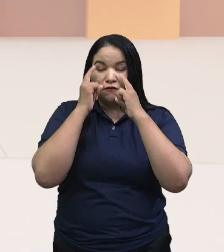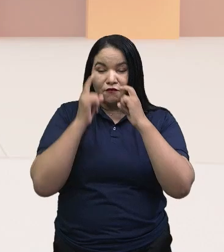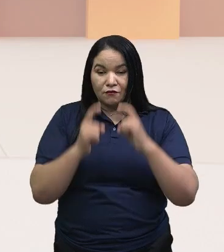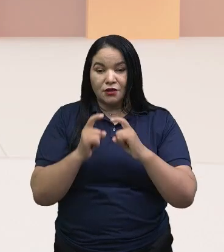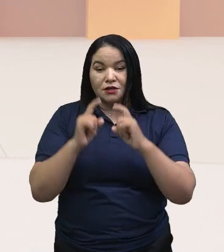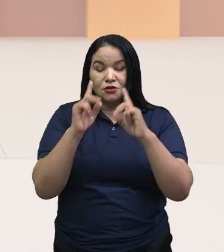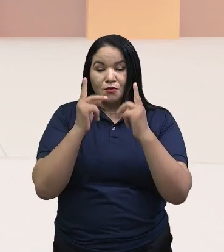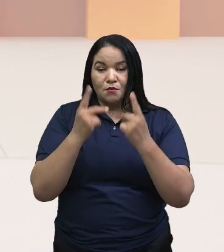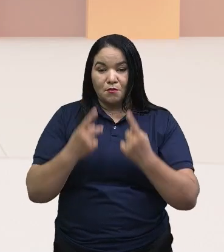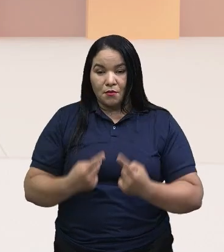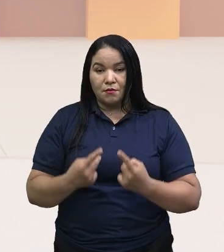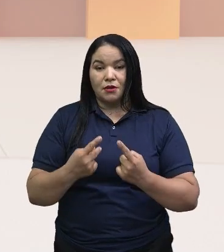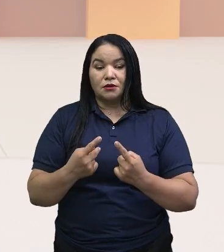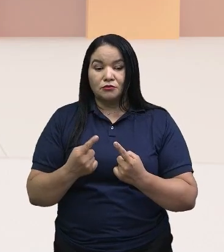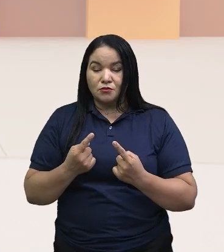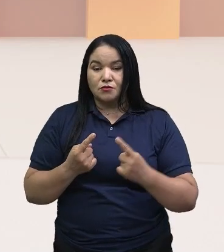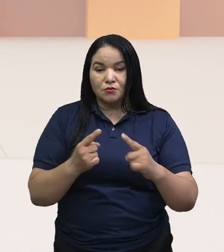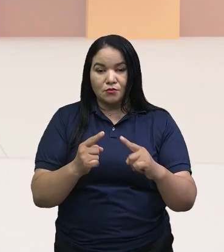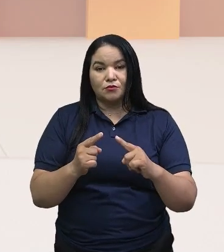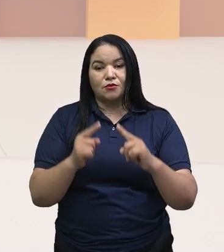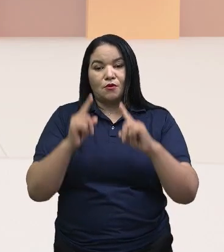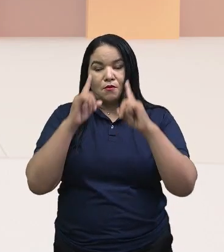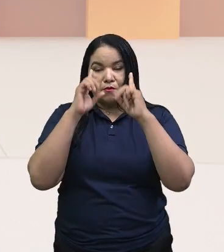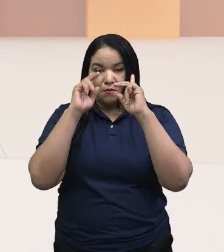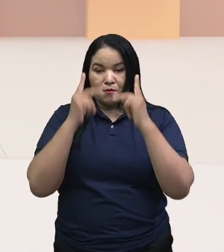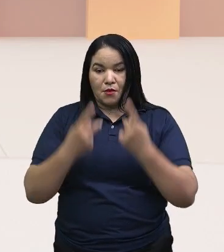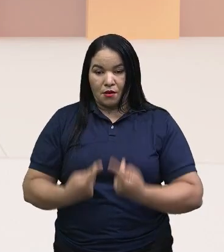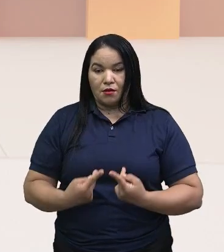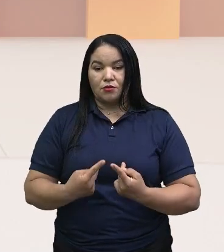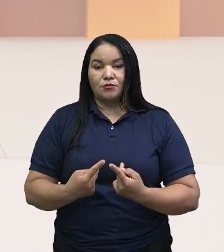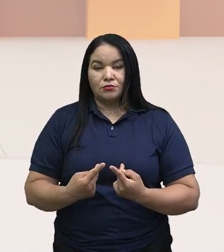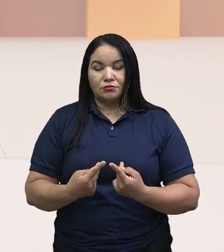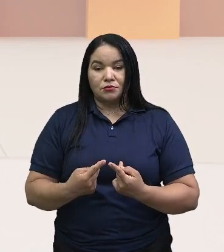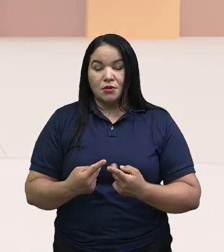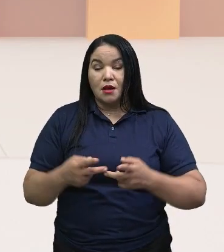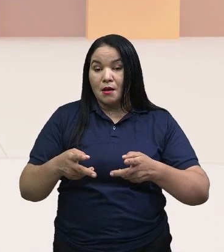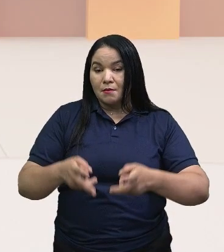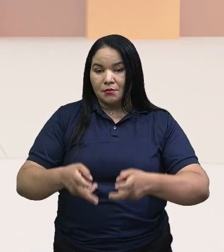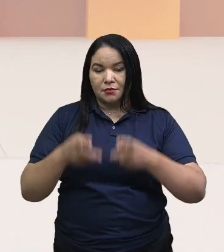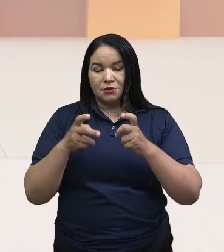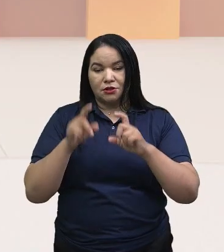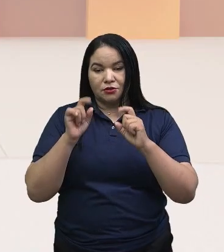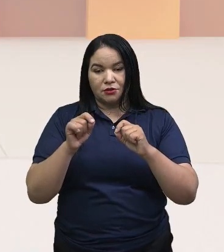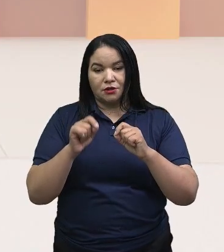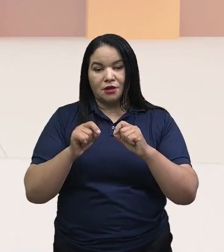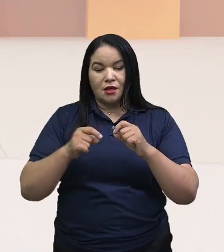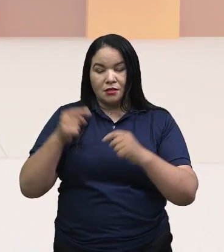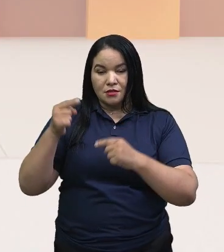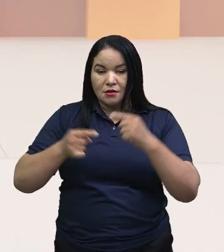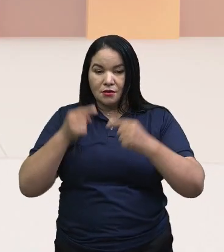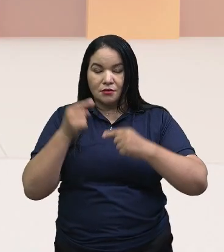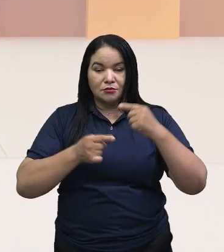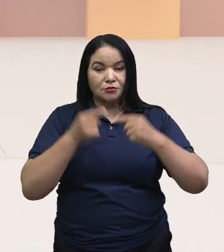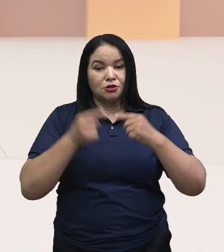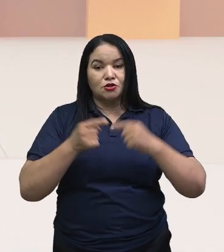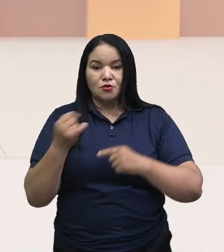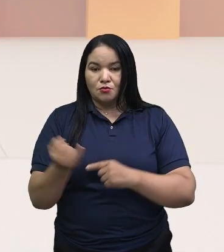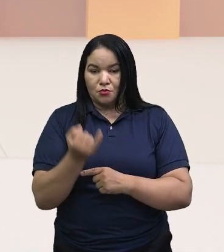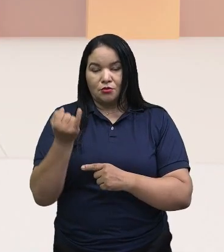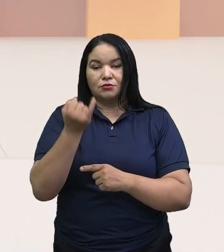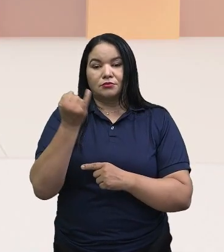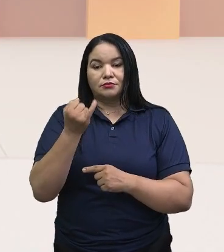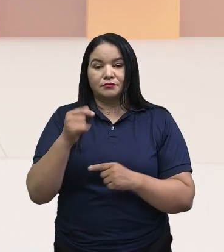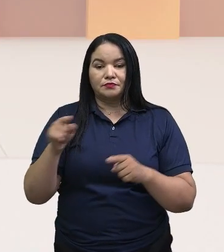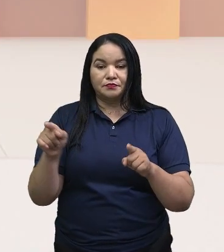Humanos com humanos. Então você percebe o quão é importante esse debate, o quão é importante